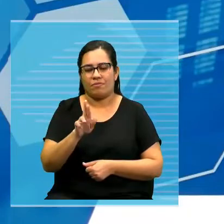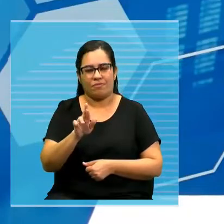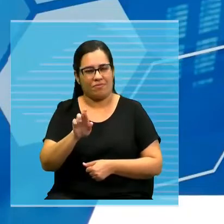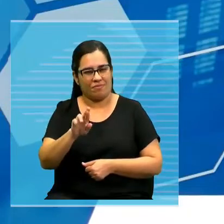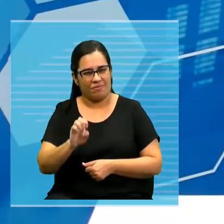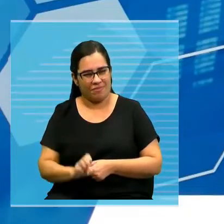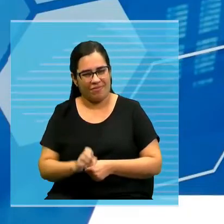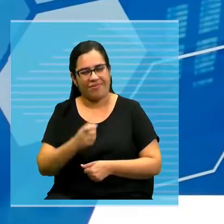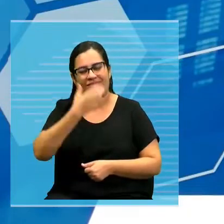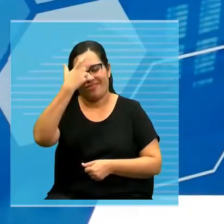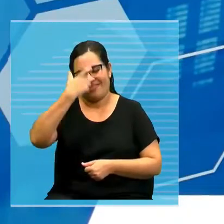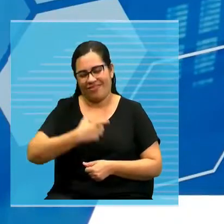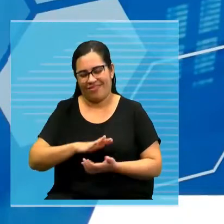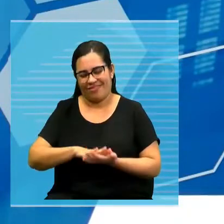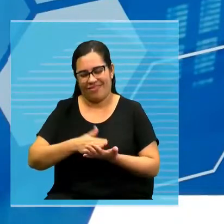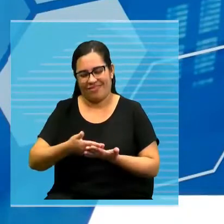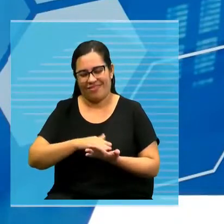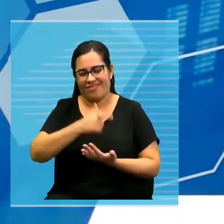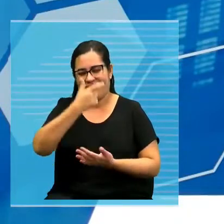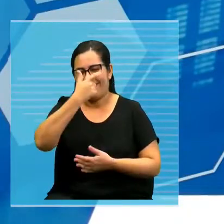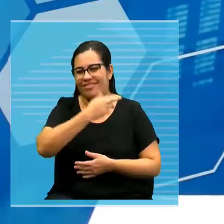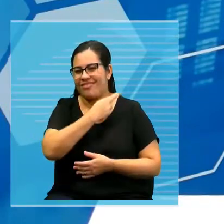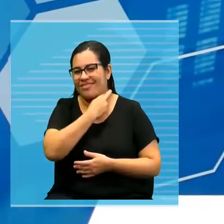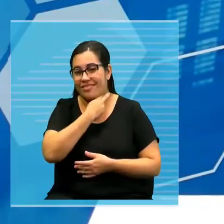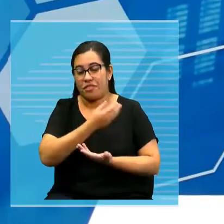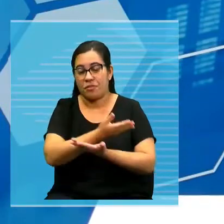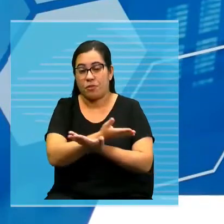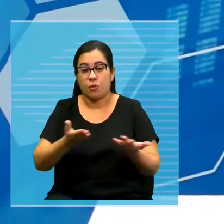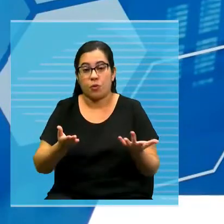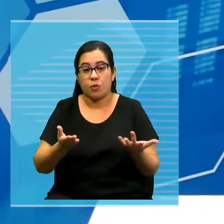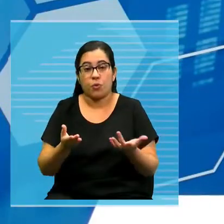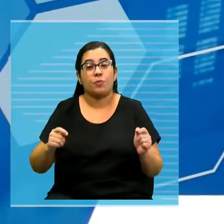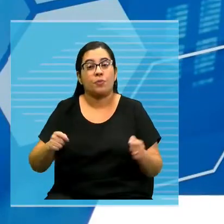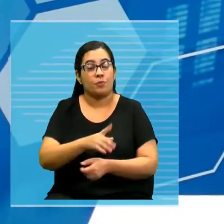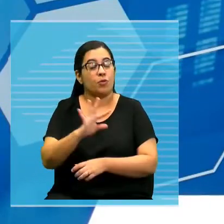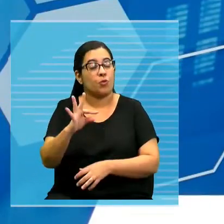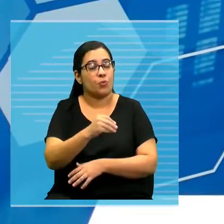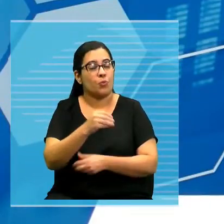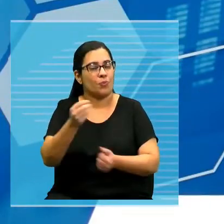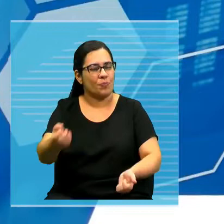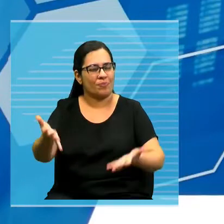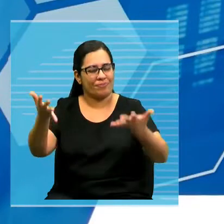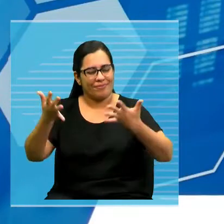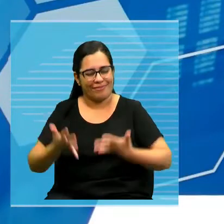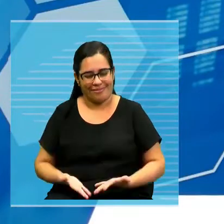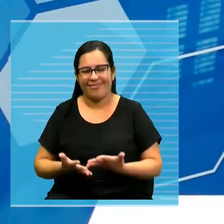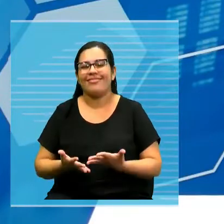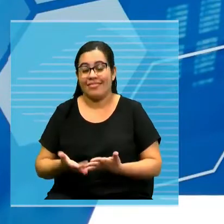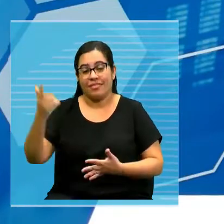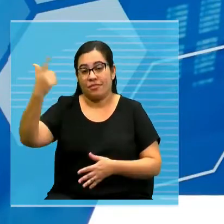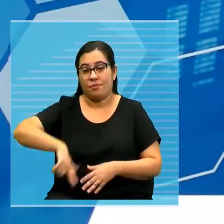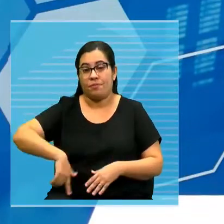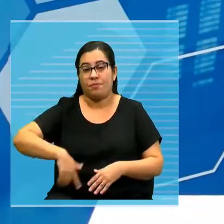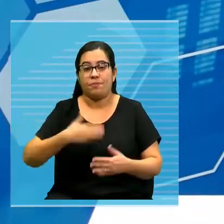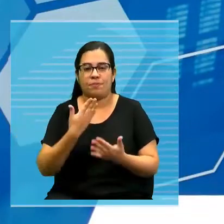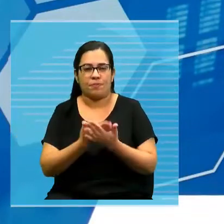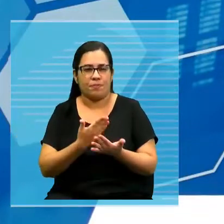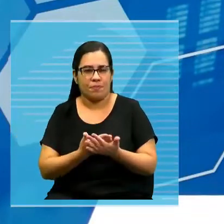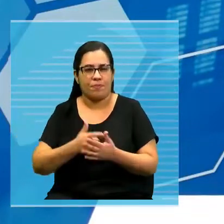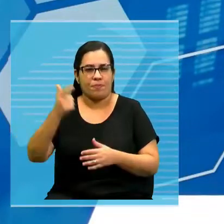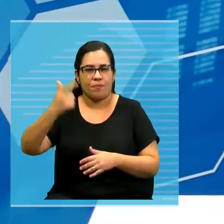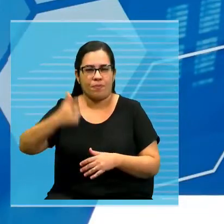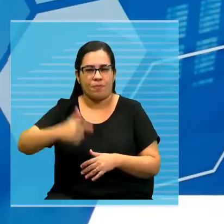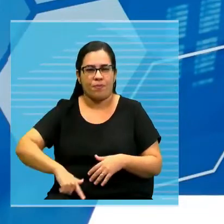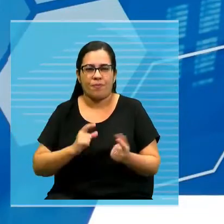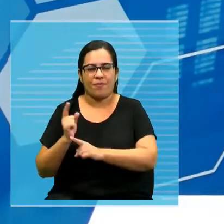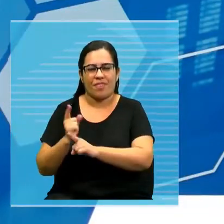intérprete de Libras a Rosinha nós desejamos que todos vocês sejam bem-vindos e bem-vindas a mais uma aula mais